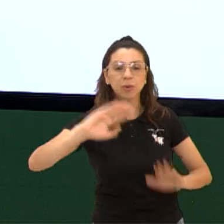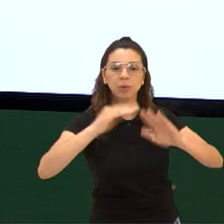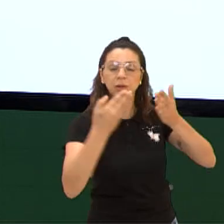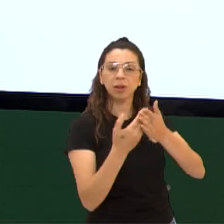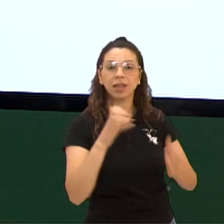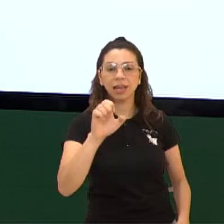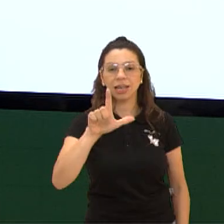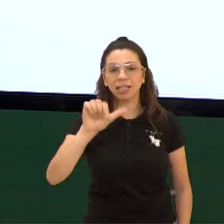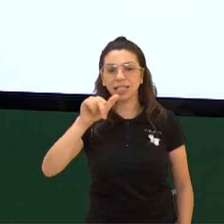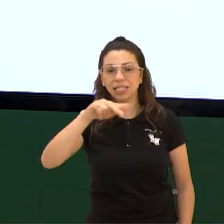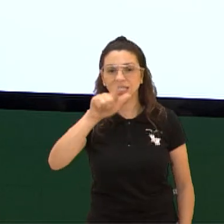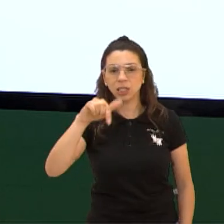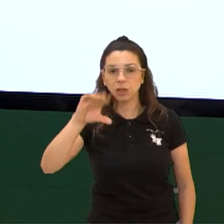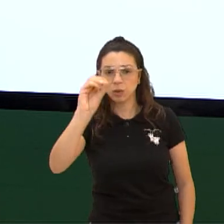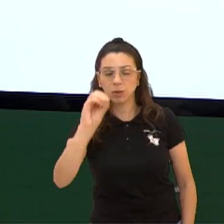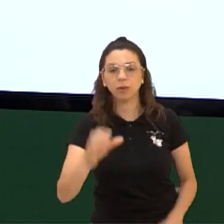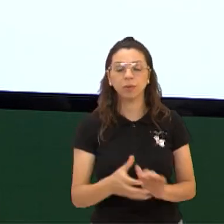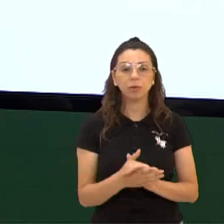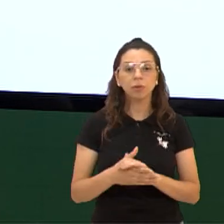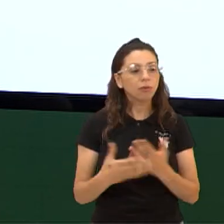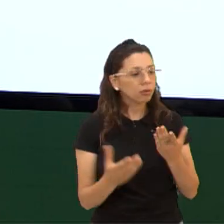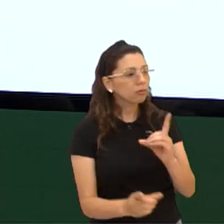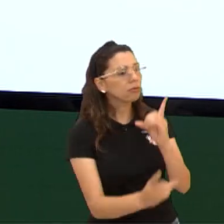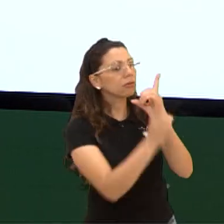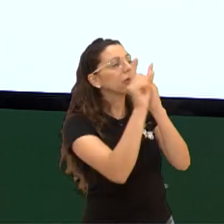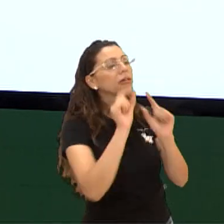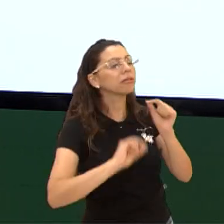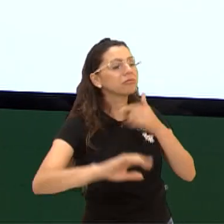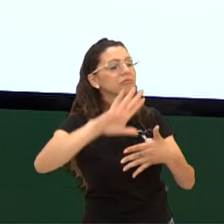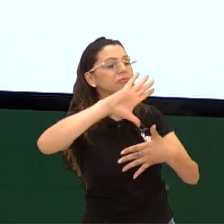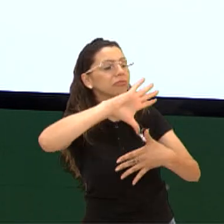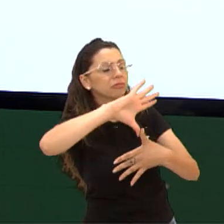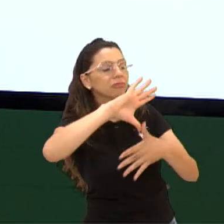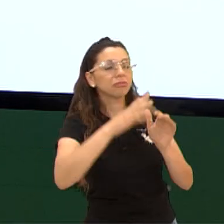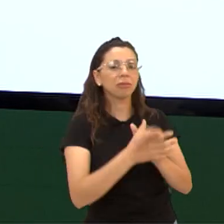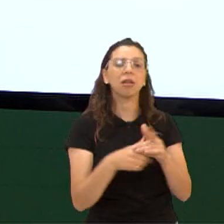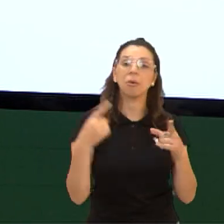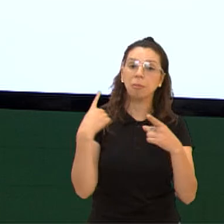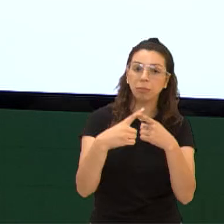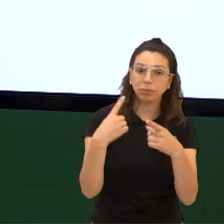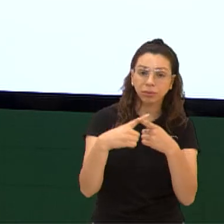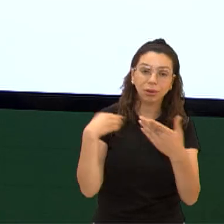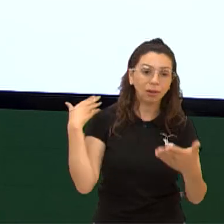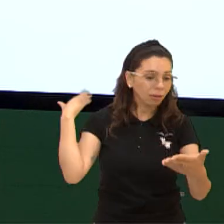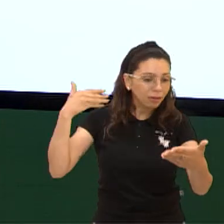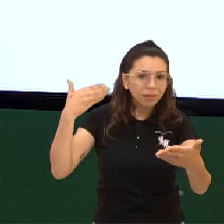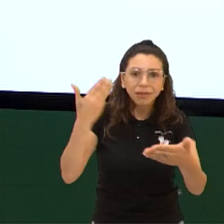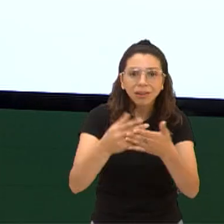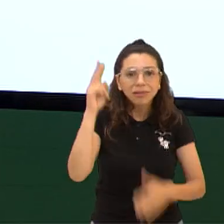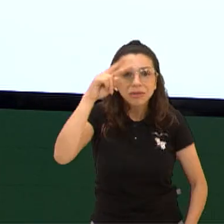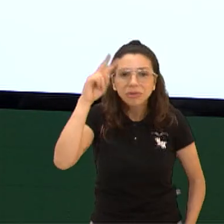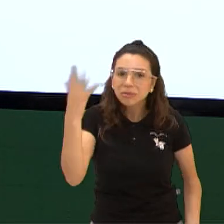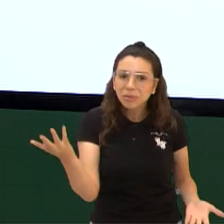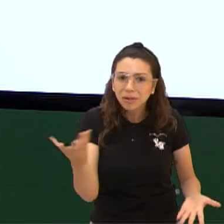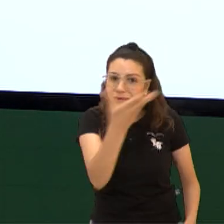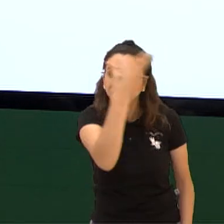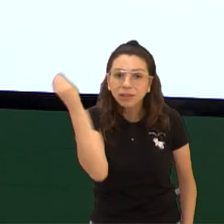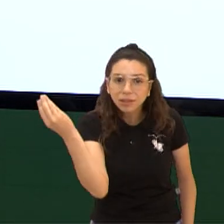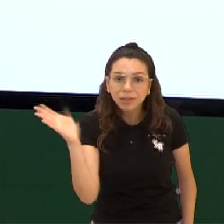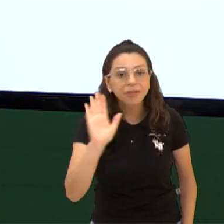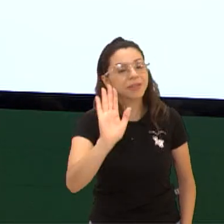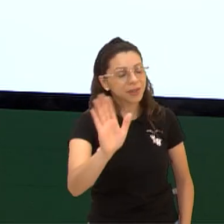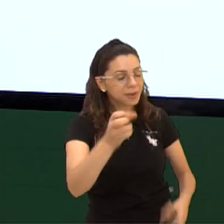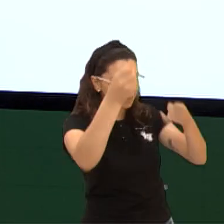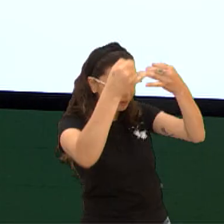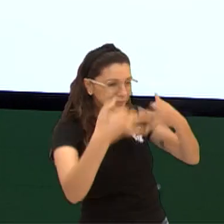Viana. Queria saber quem descobriu a América, professora. A aulinha de história, gente. Como que vocês não lembram disso? Já vamos